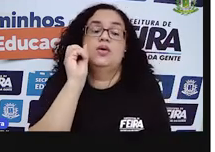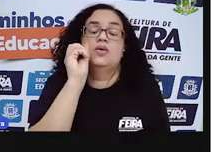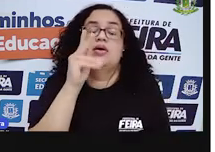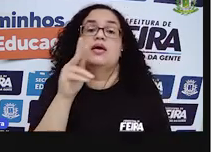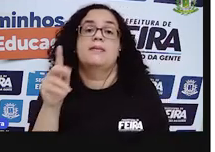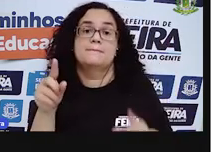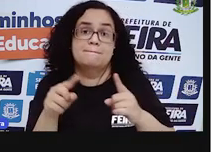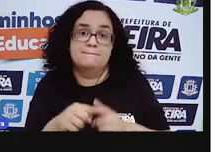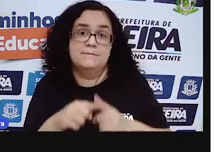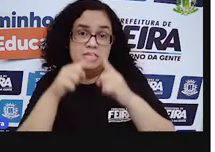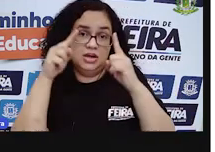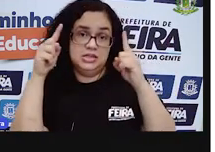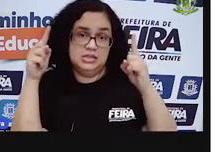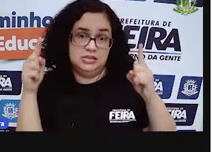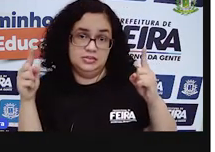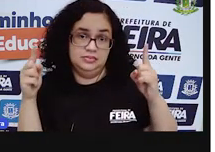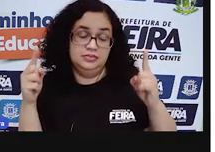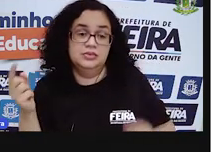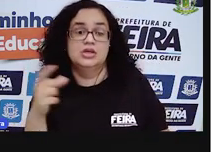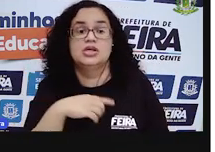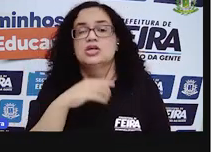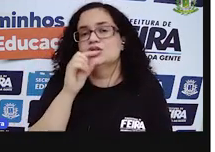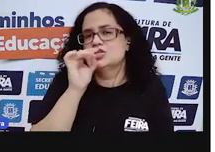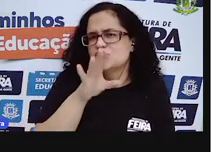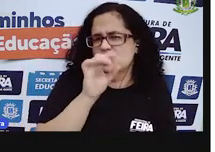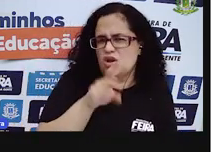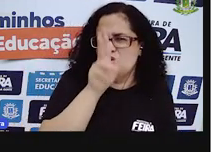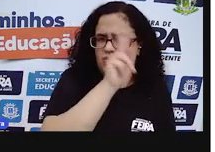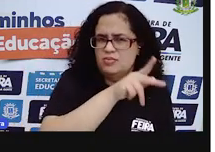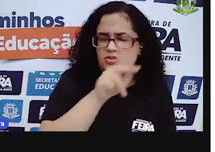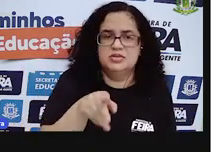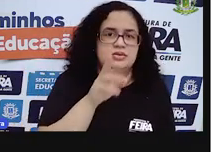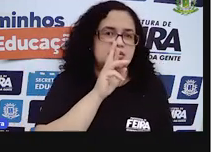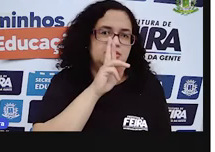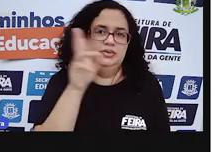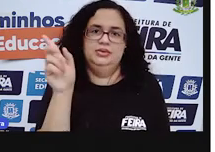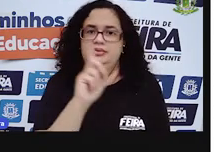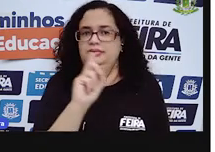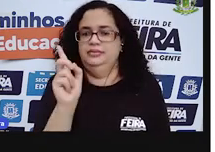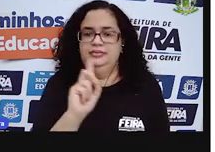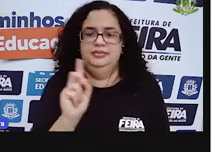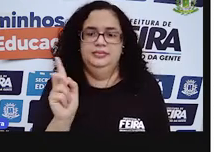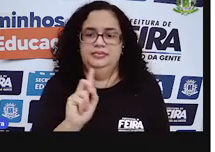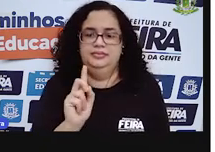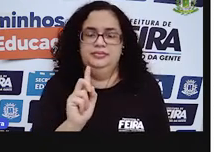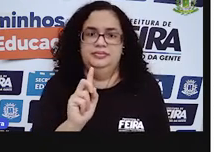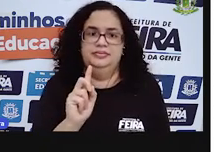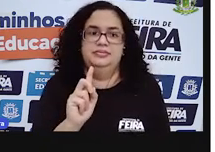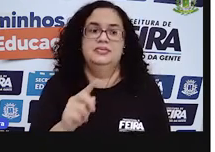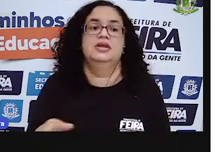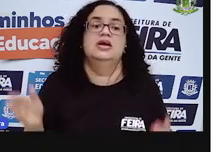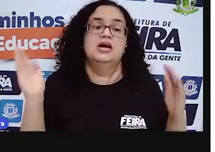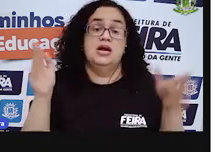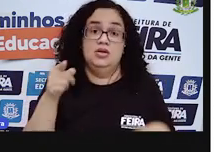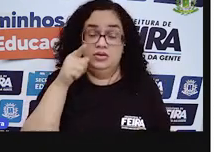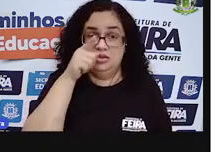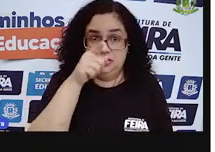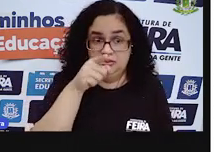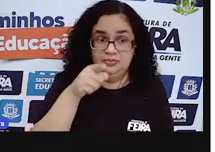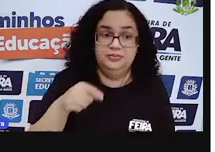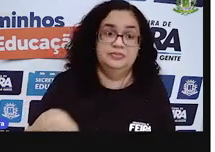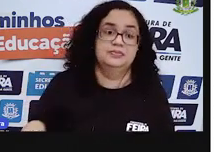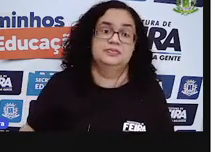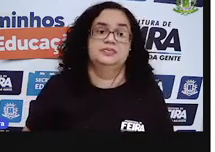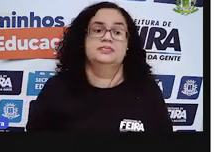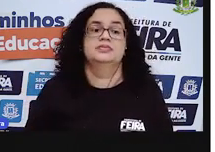mas só eu fazer não vai ser interessante a Agora é sua